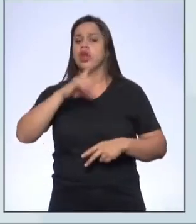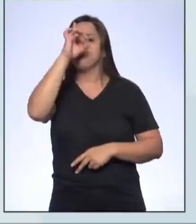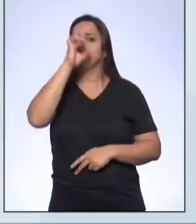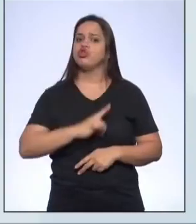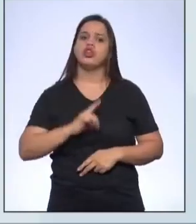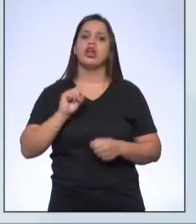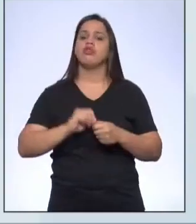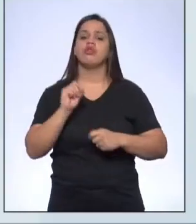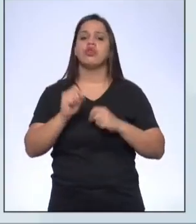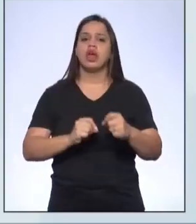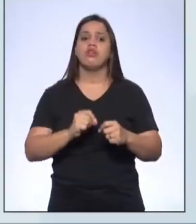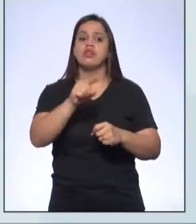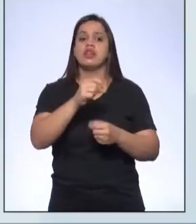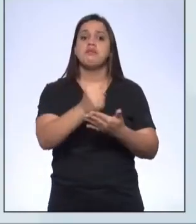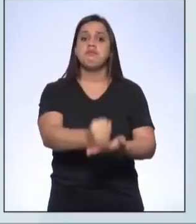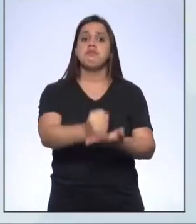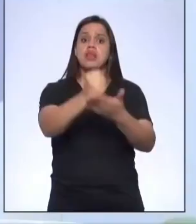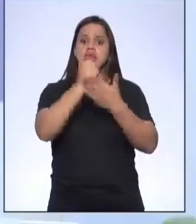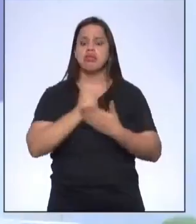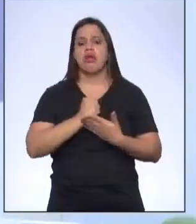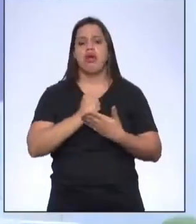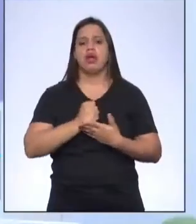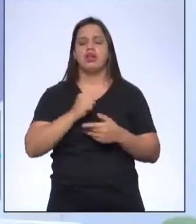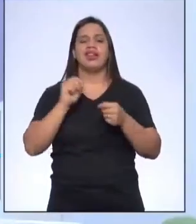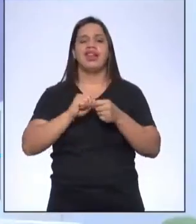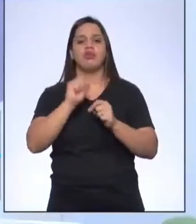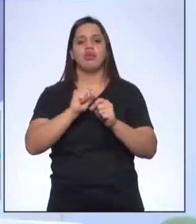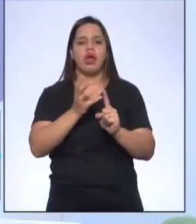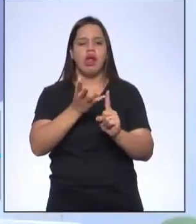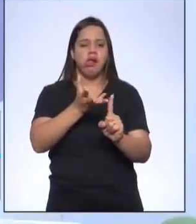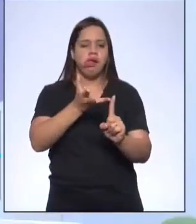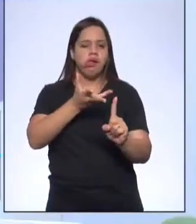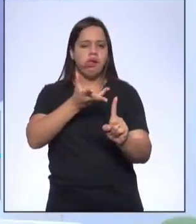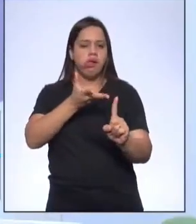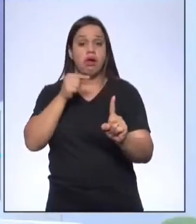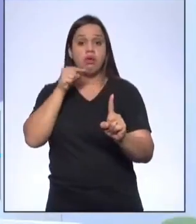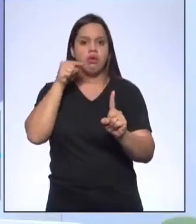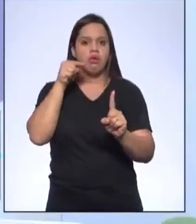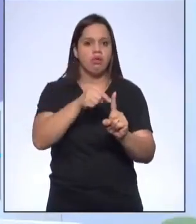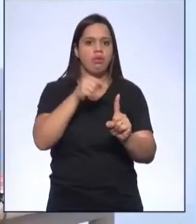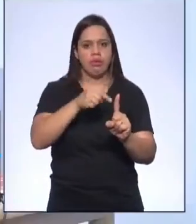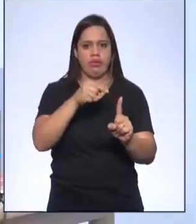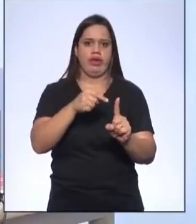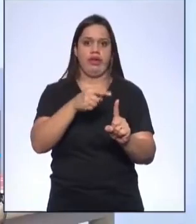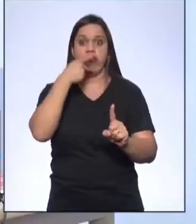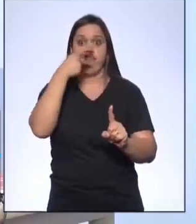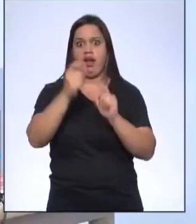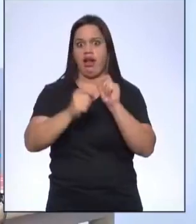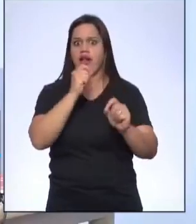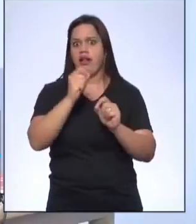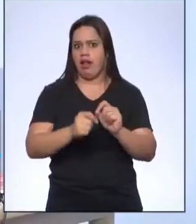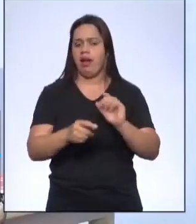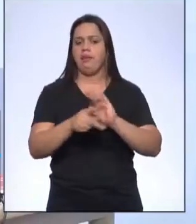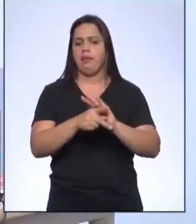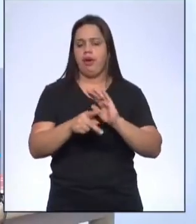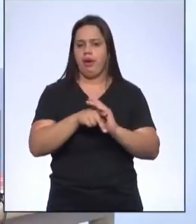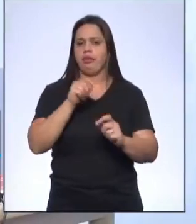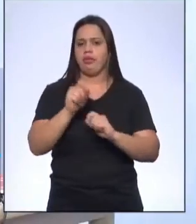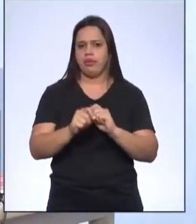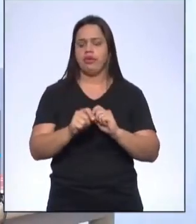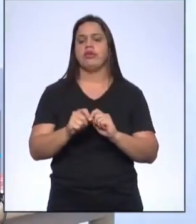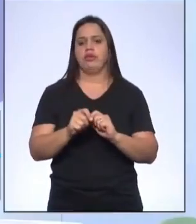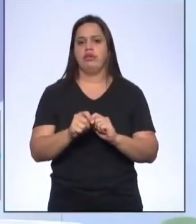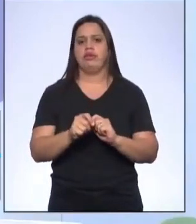de meu bem. Ele tenta persuadir. Muito bem. O que seria Convencer. persuadir? Ai, eu respondi, Perfeito, professora, Mônica. desculpa. Não,